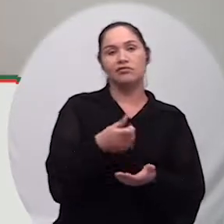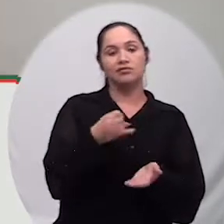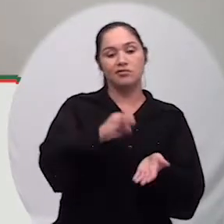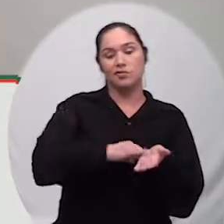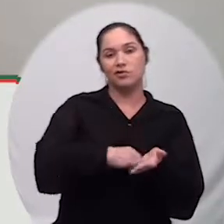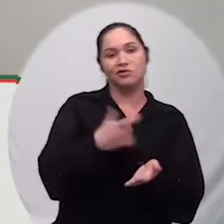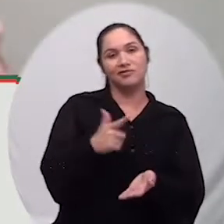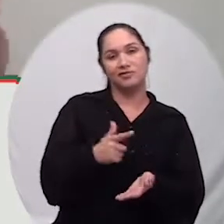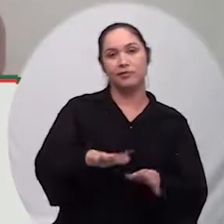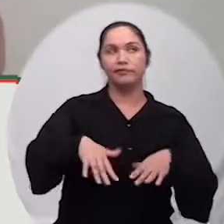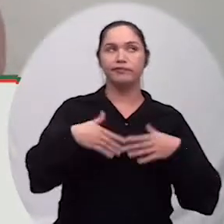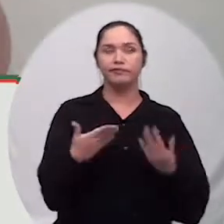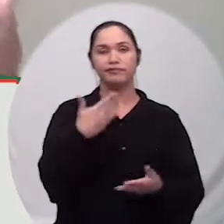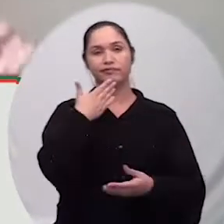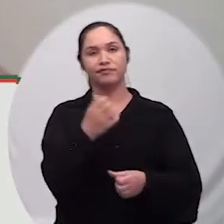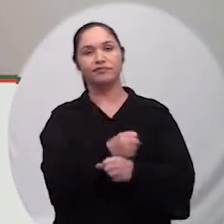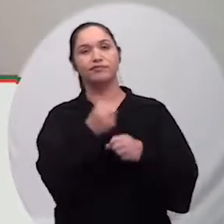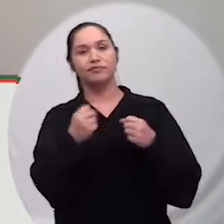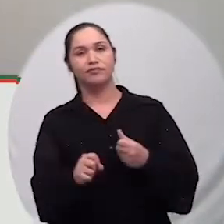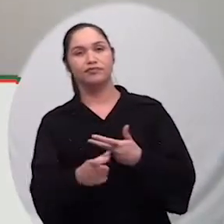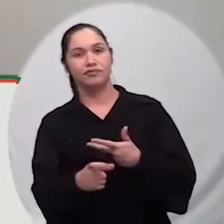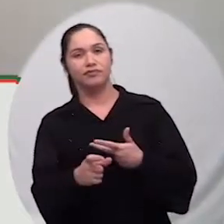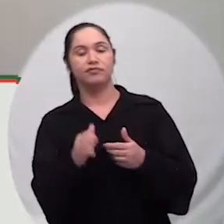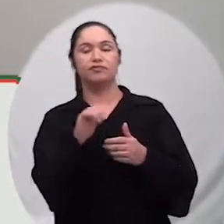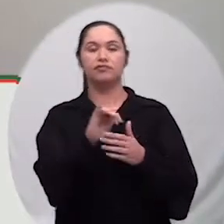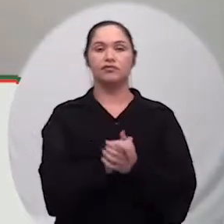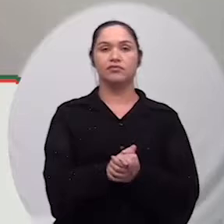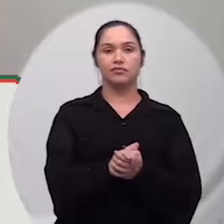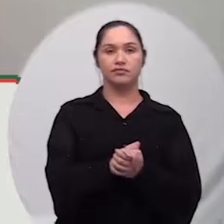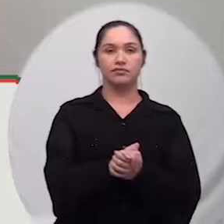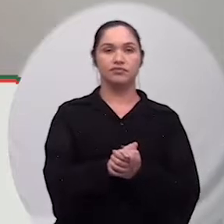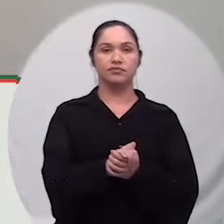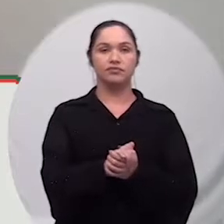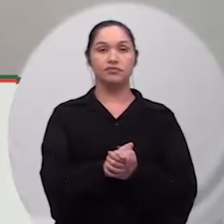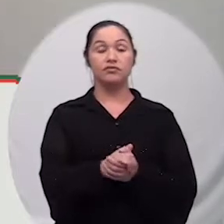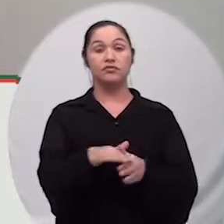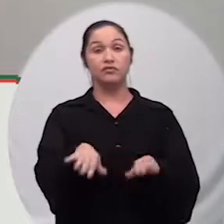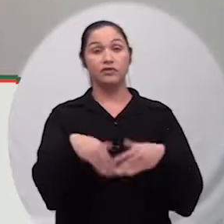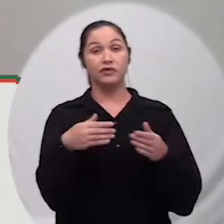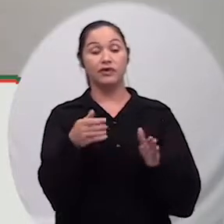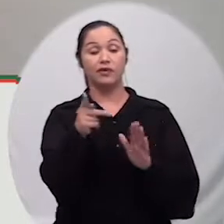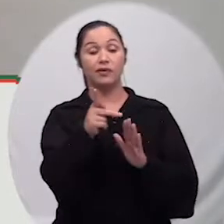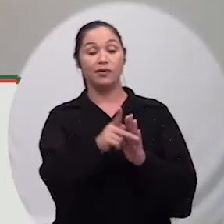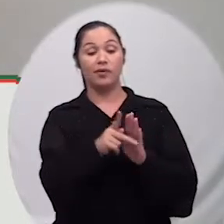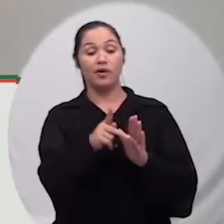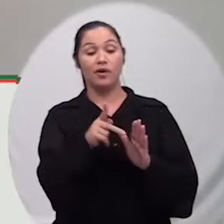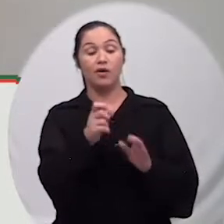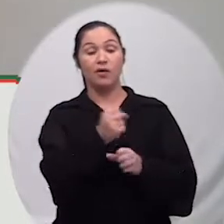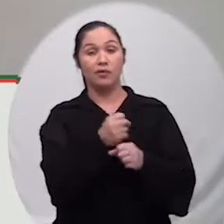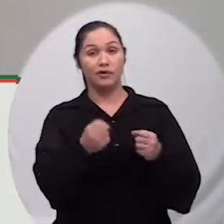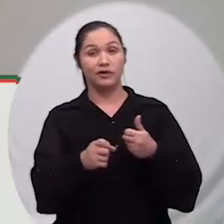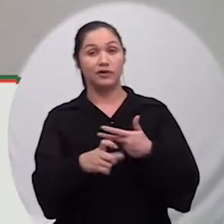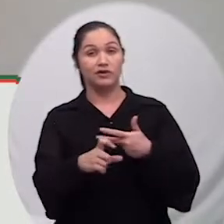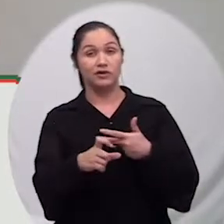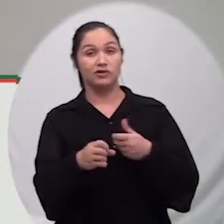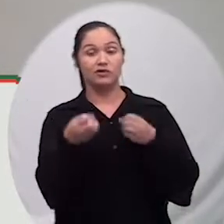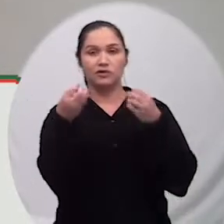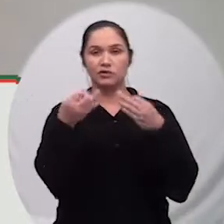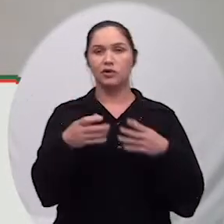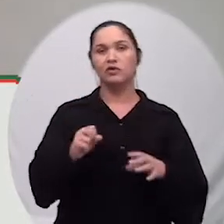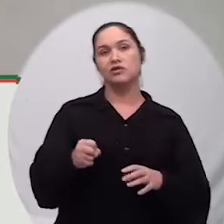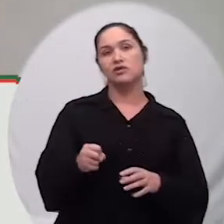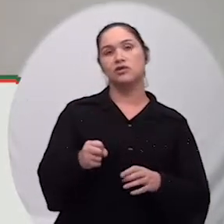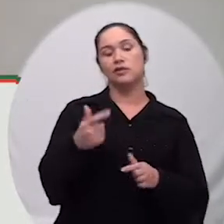então, que o Executivo, que já se propôs a resolver o problema, encaminhe essa casa, algum tipo de projeto, que permute essa dívida com os